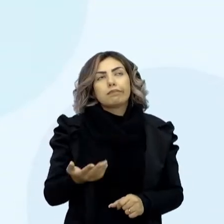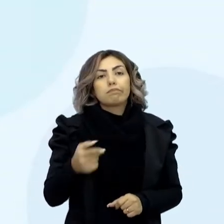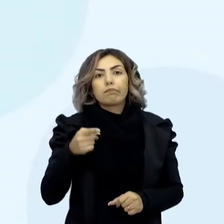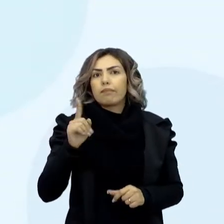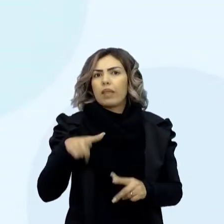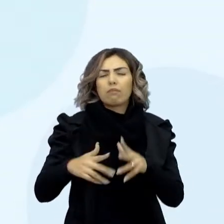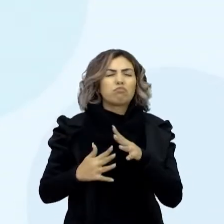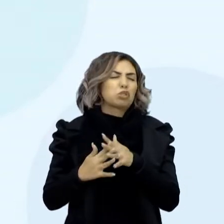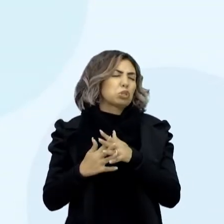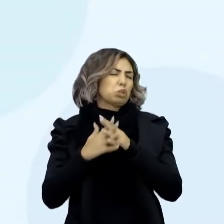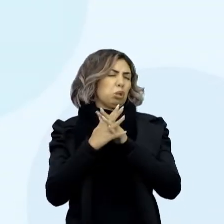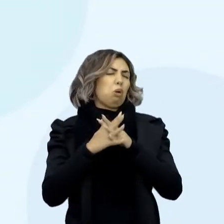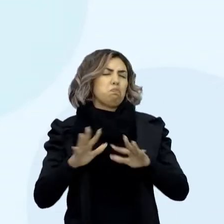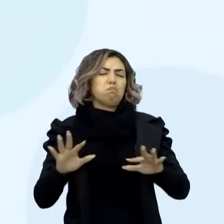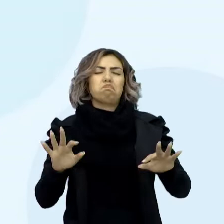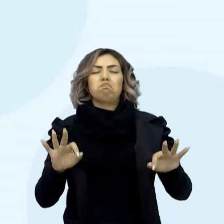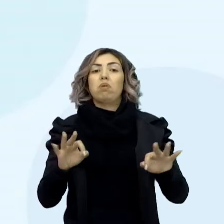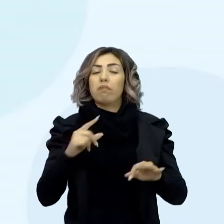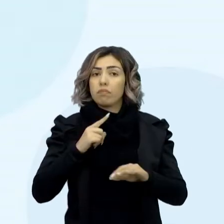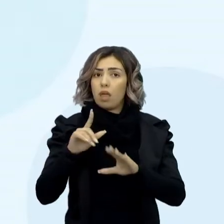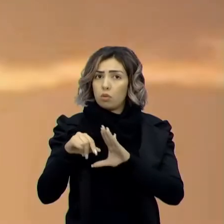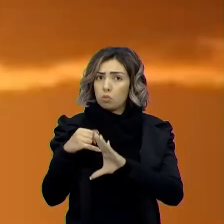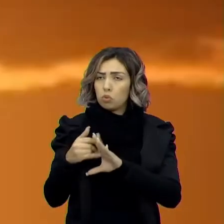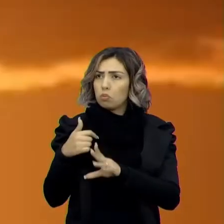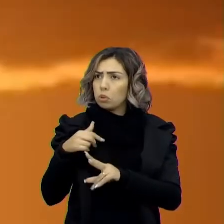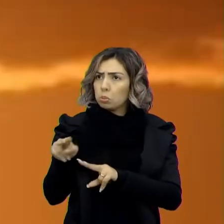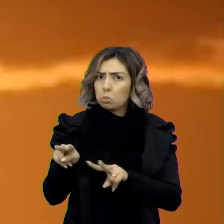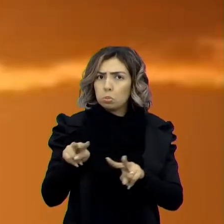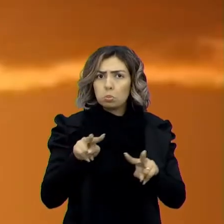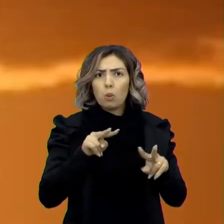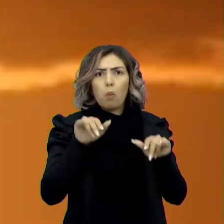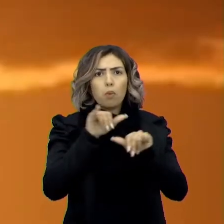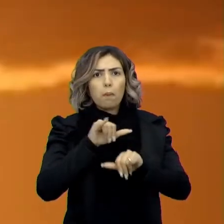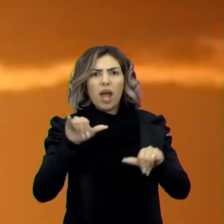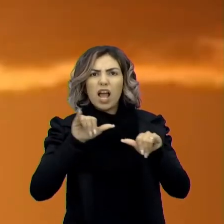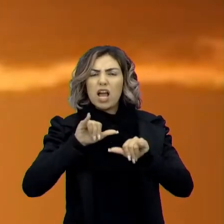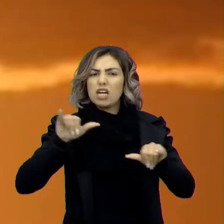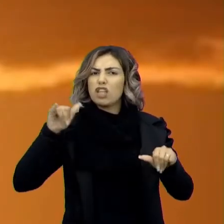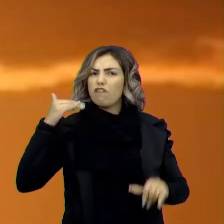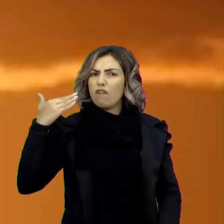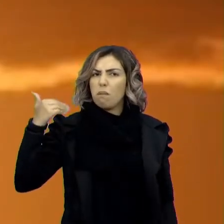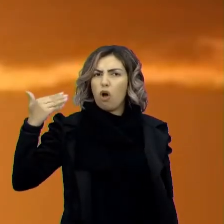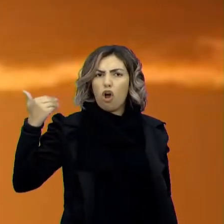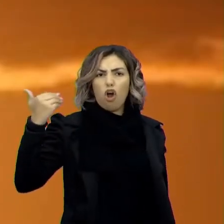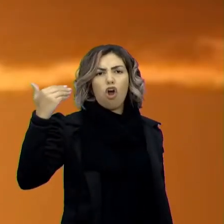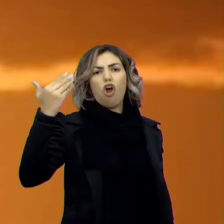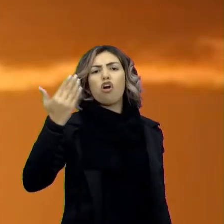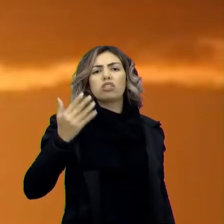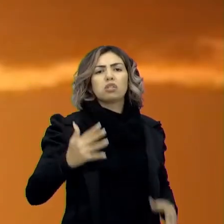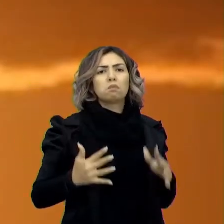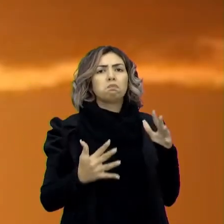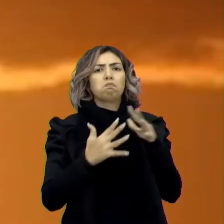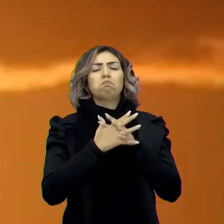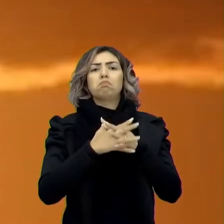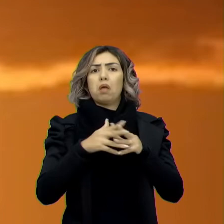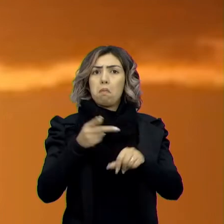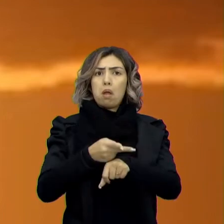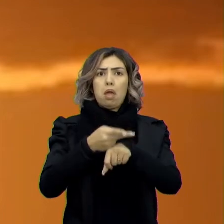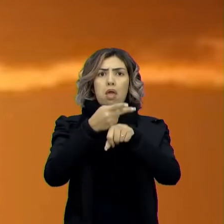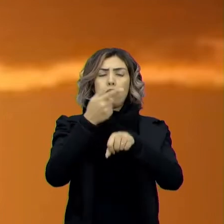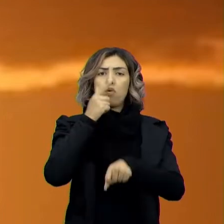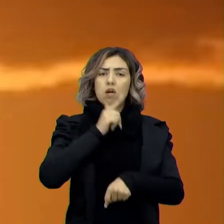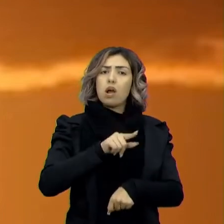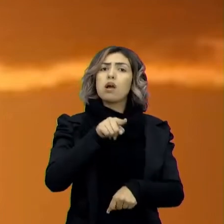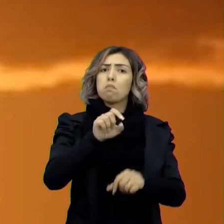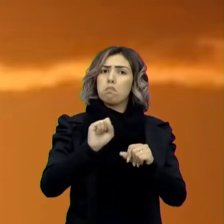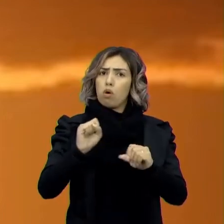top 10, né? Tem uma coisa no YouTube que são top 10 propagandas mais famosas que ganharam prêmios. É legal assistir, esses